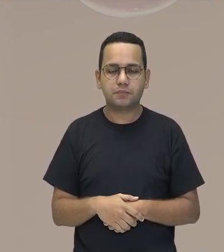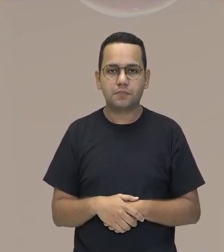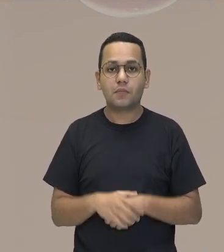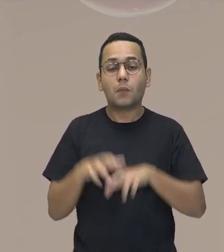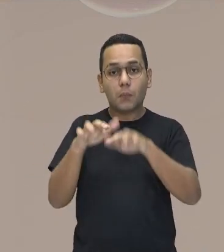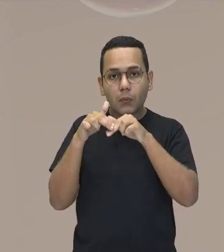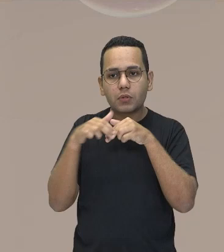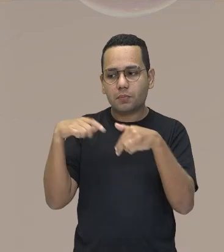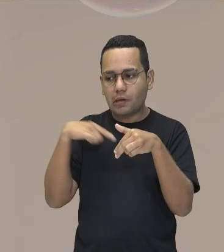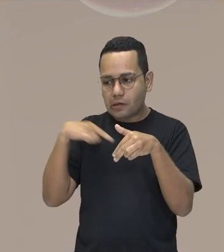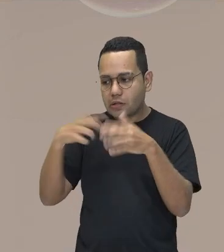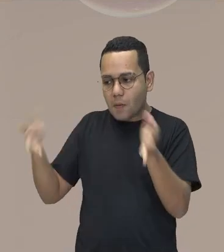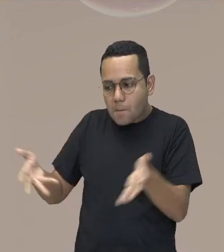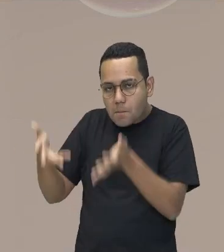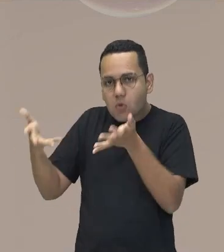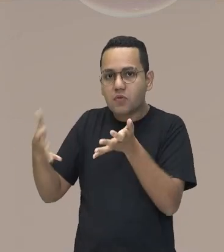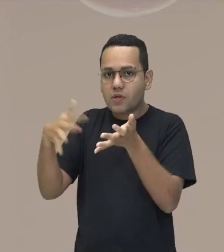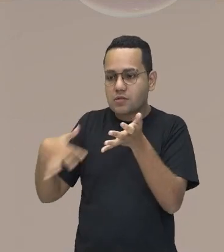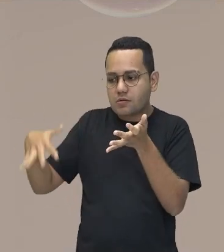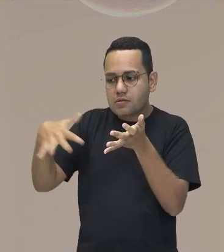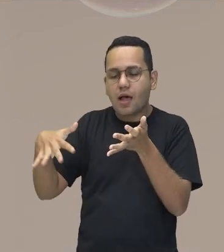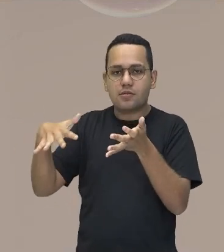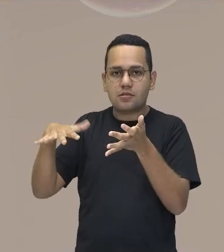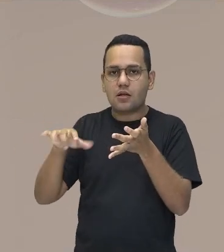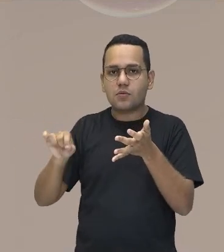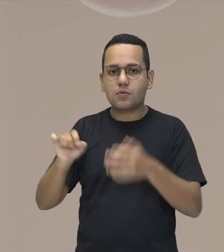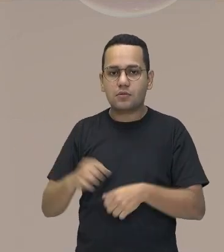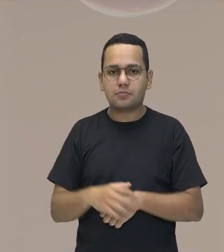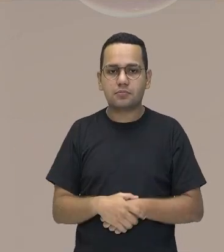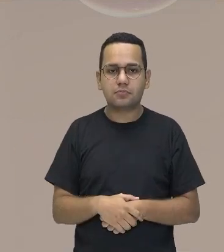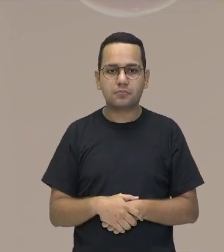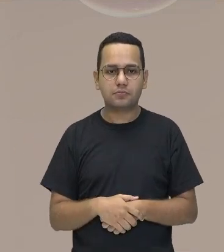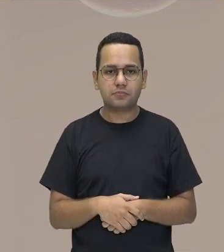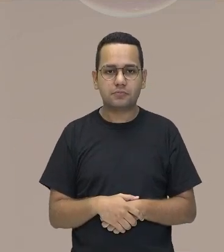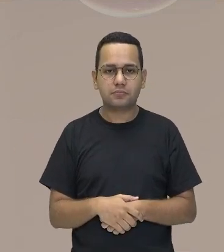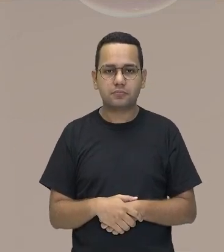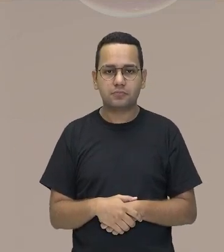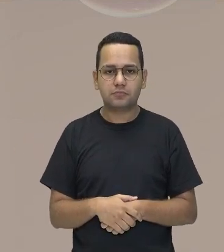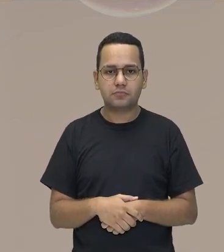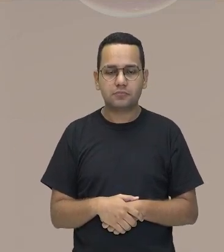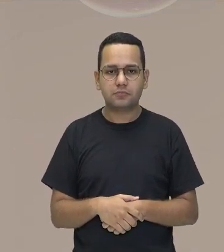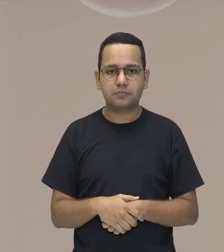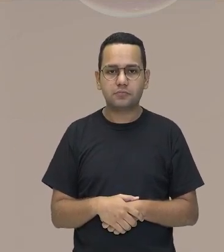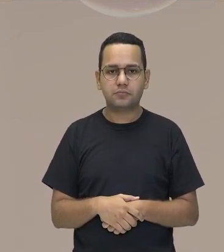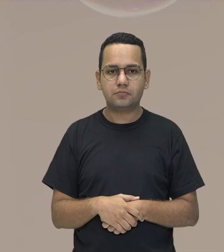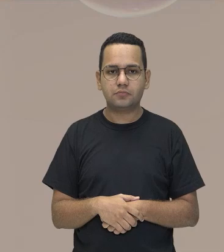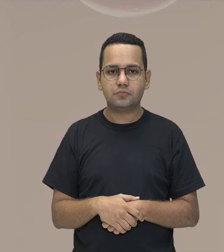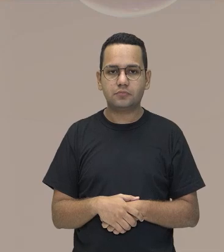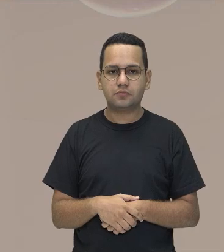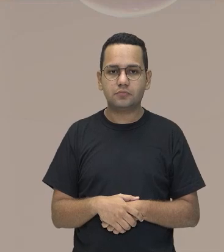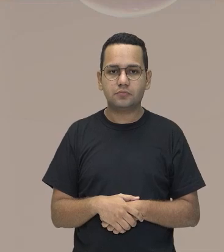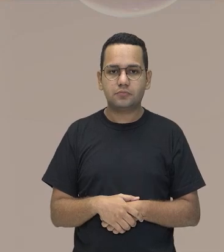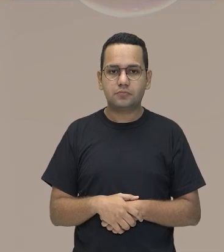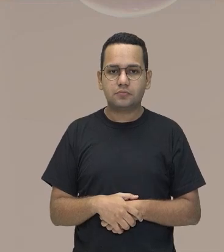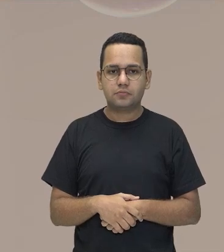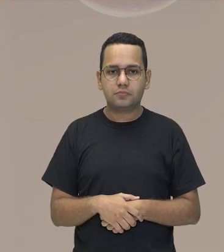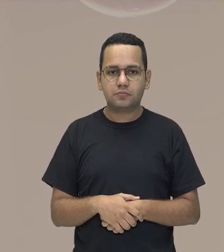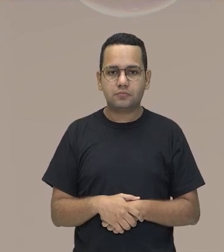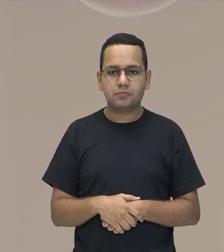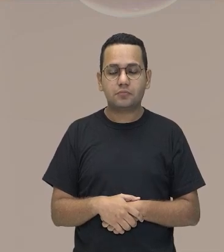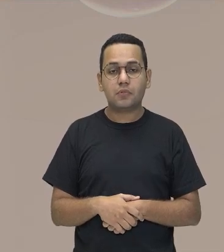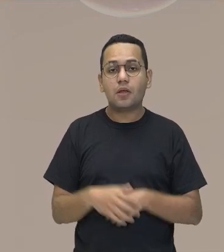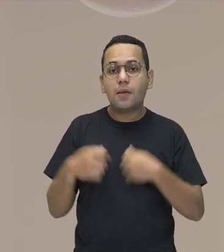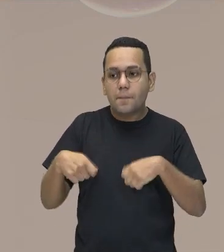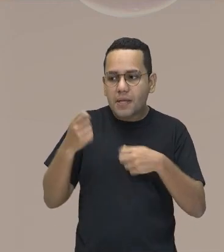também na nossa região amazônica, já trazendo um pouquinho para a gente, é crucial identificar e